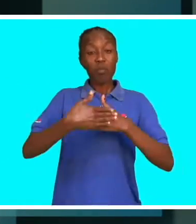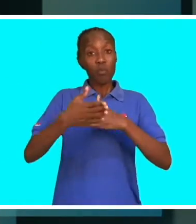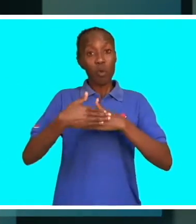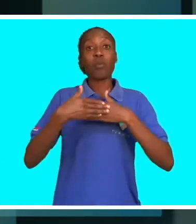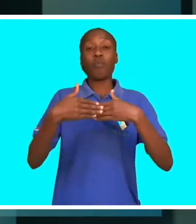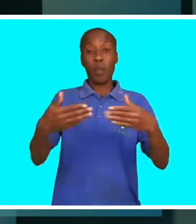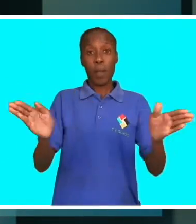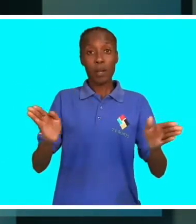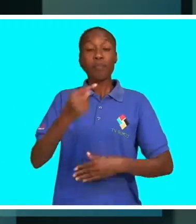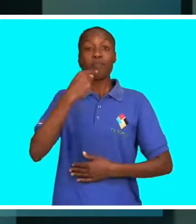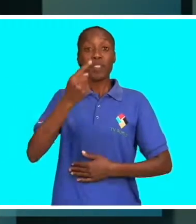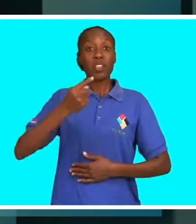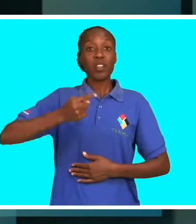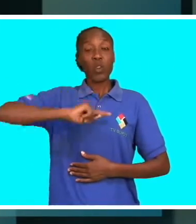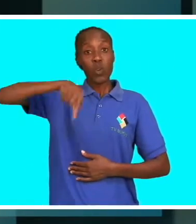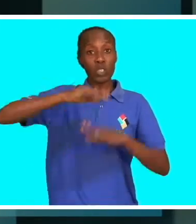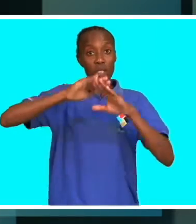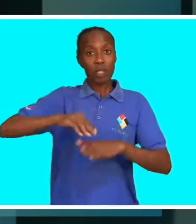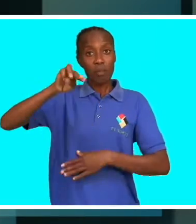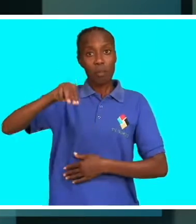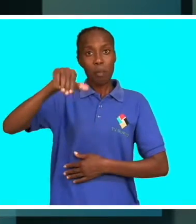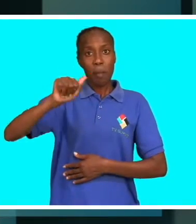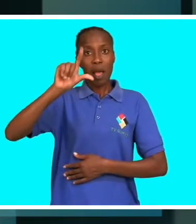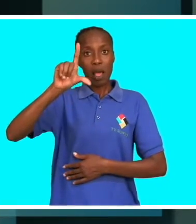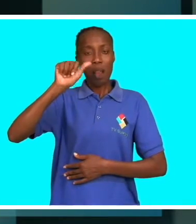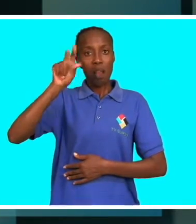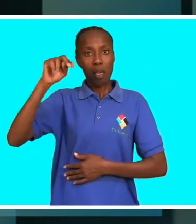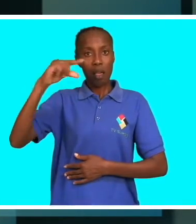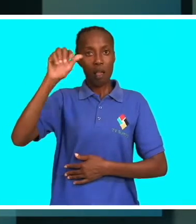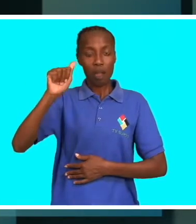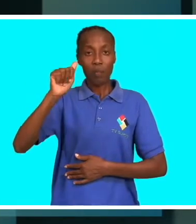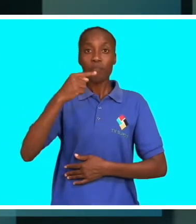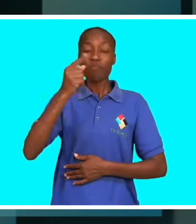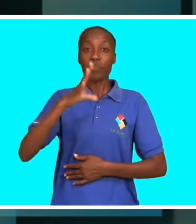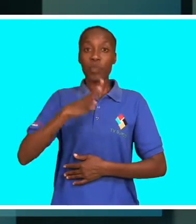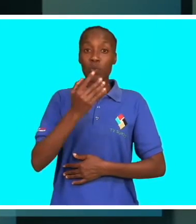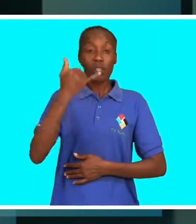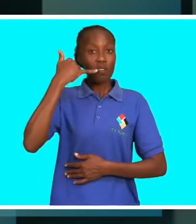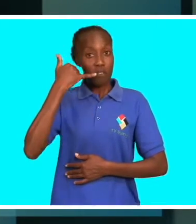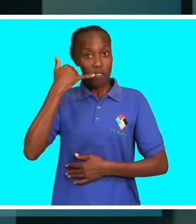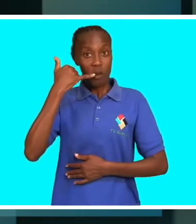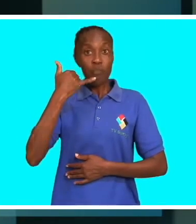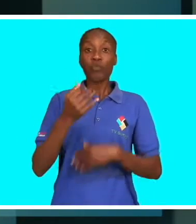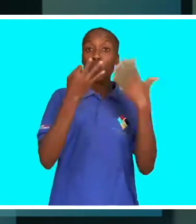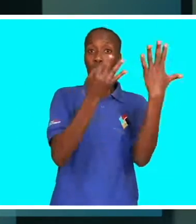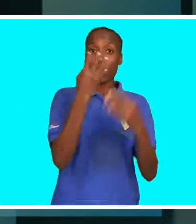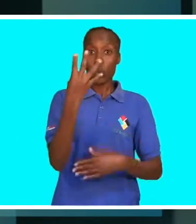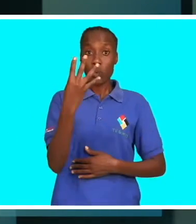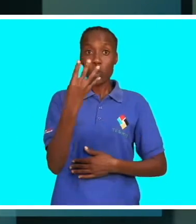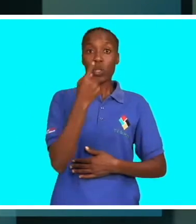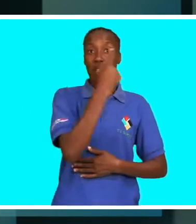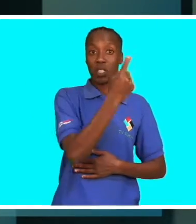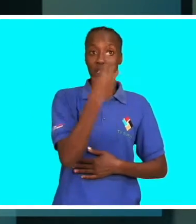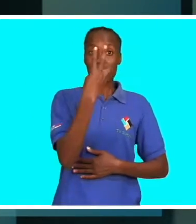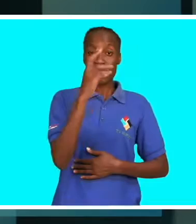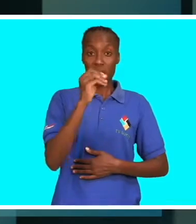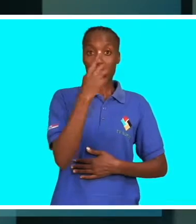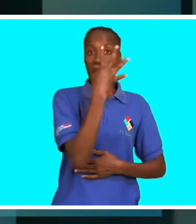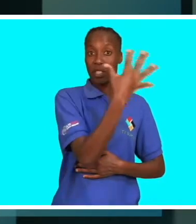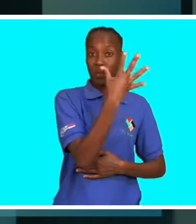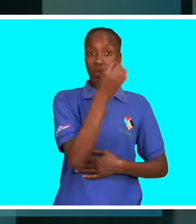estamos com as portas abertas. Dizer que não estamos localizados na Malanga. Com contato também que podem ficar, que é 84